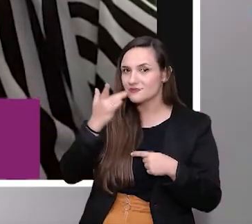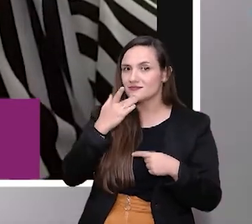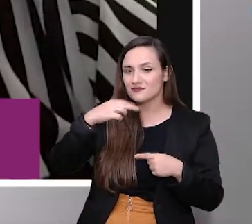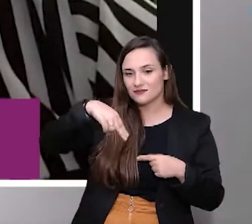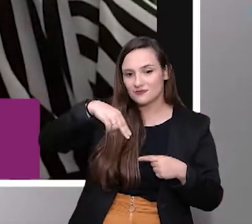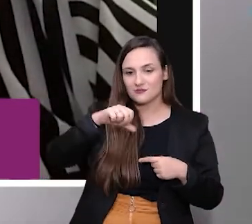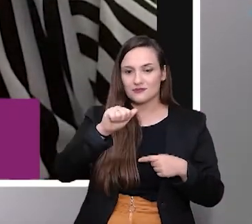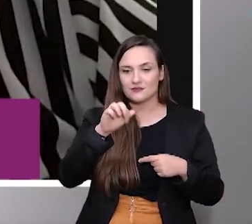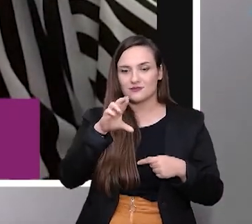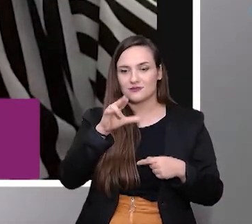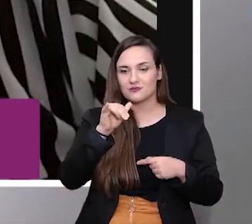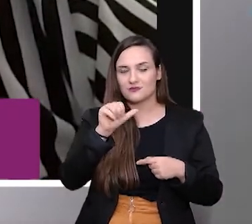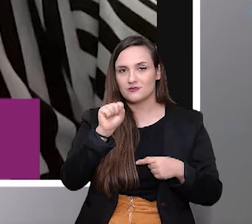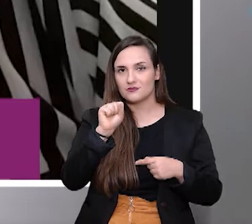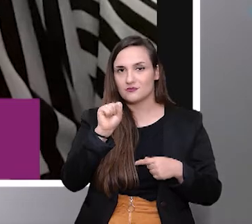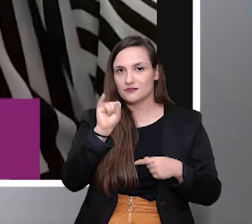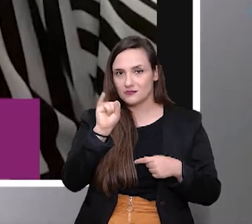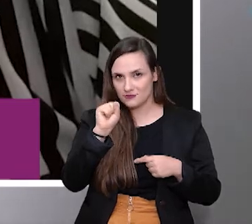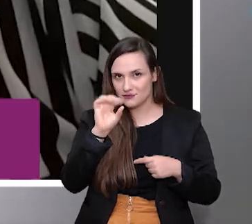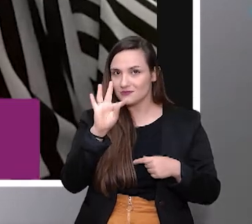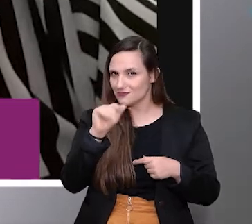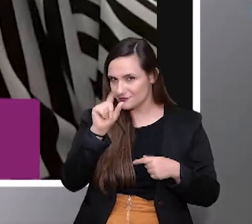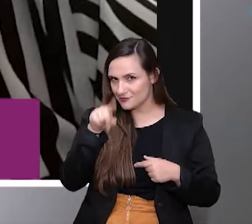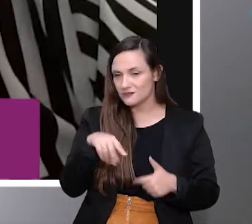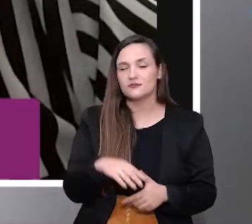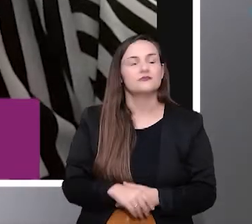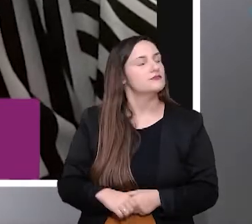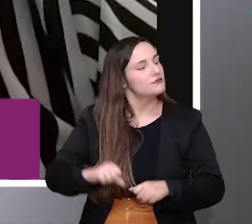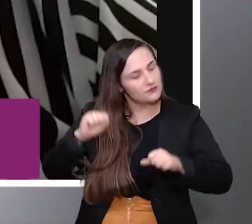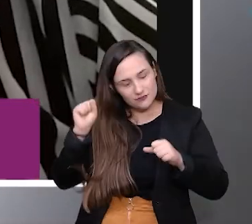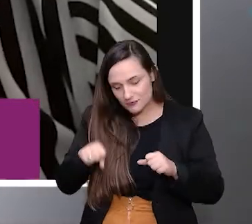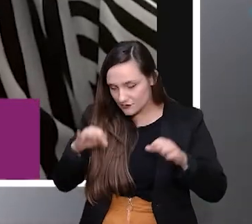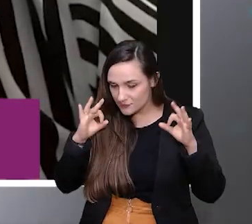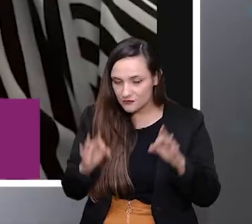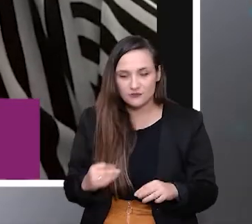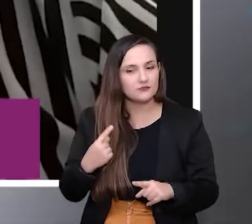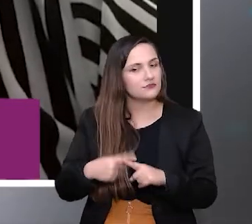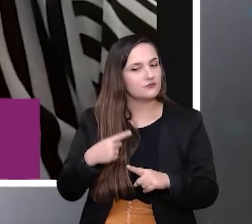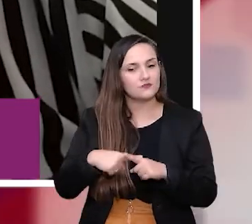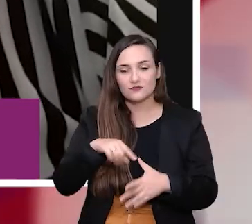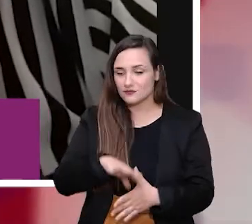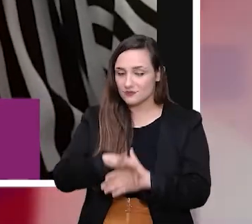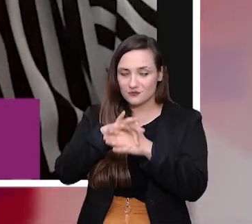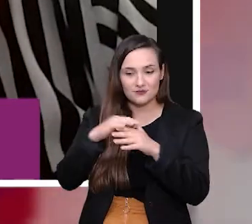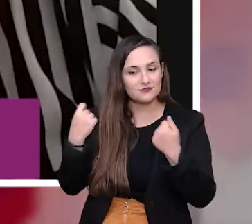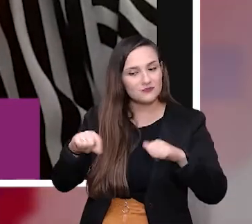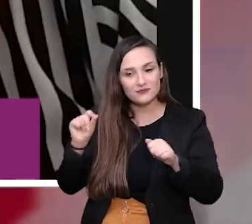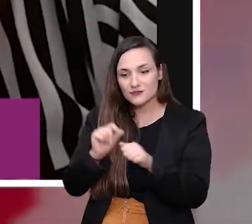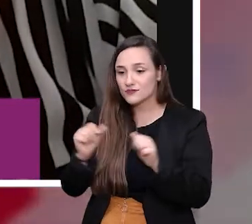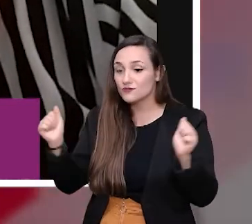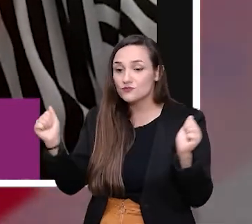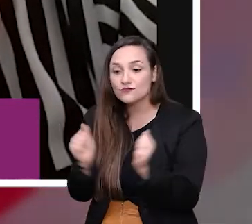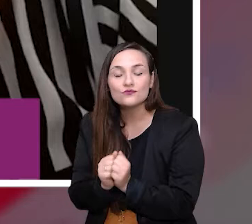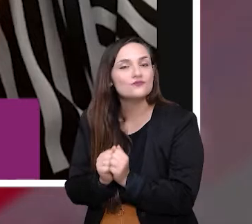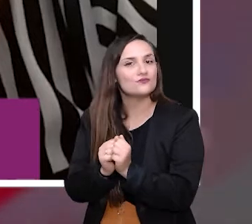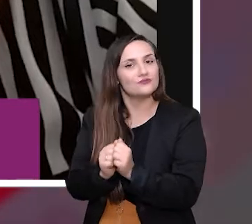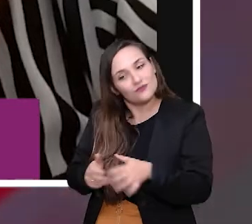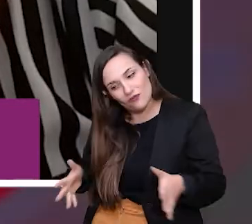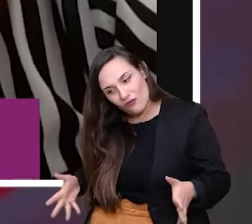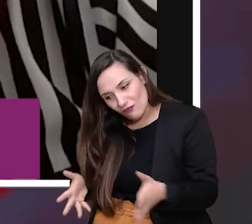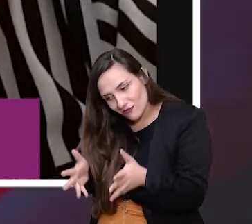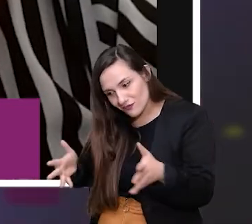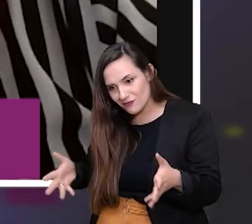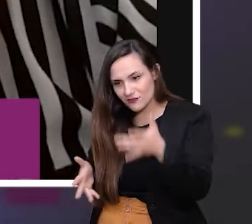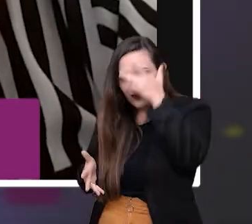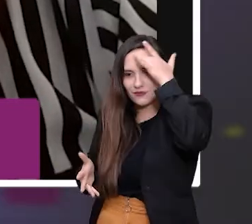né? Com certeza. Primeiro porque o líder, ele precisa fazer junto com a equipe, ele precisa motivar pelo carinho, pelo